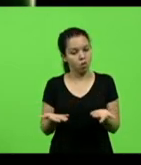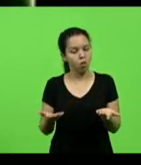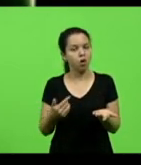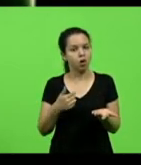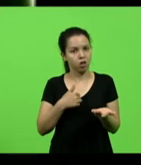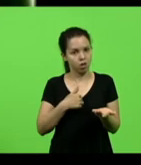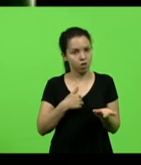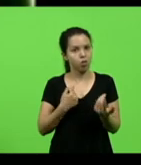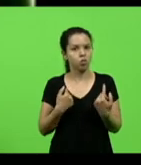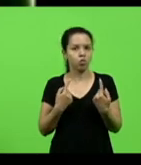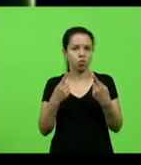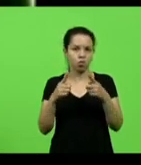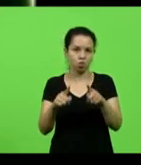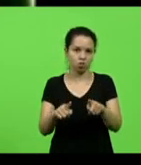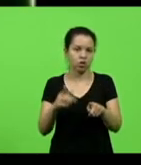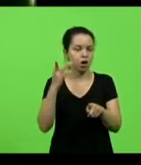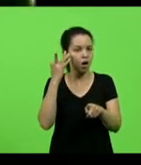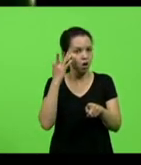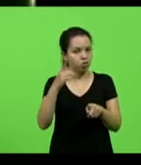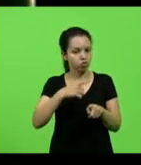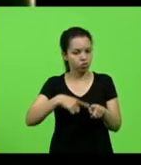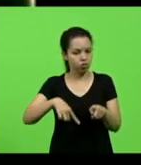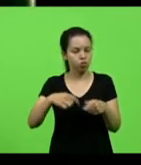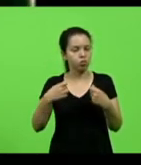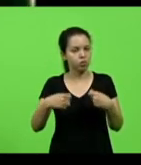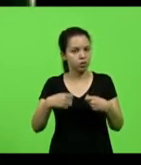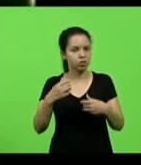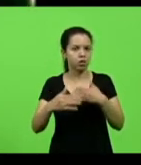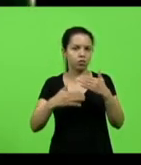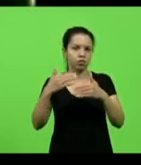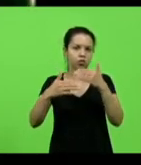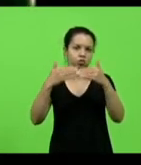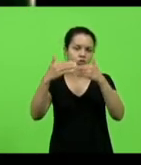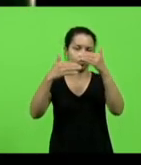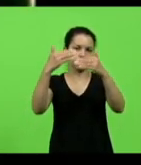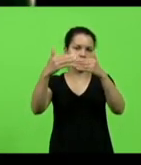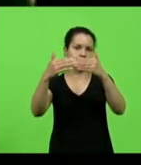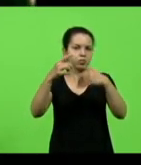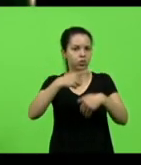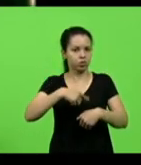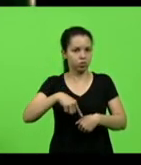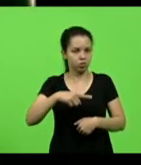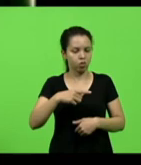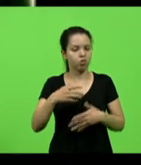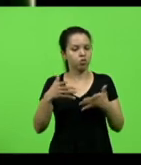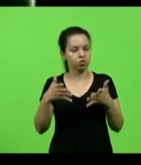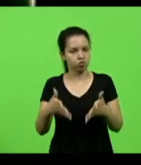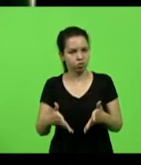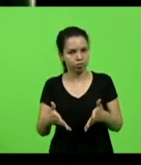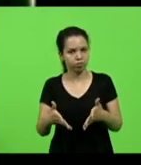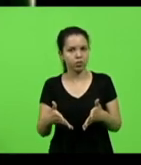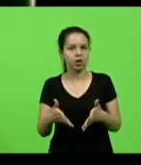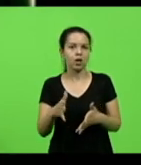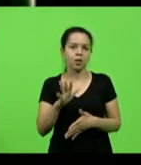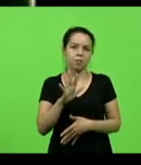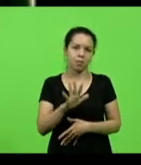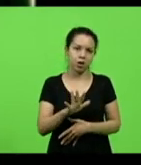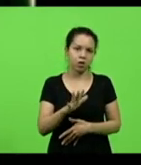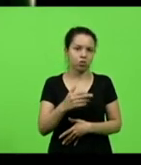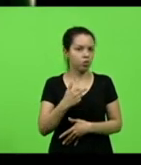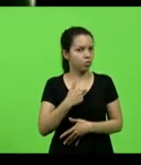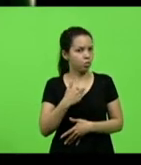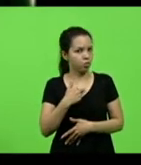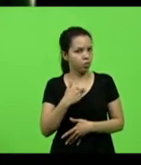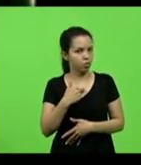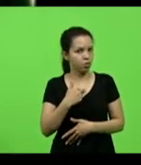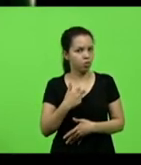contrário. Acho que temos que evoluir muito para a gente poder chegar. Então, nós não podemos, no universo de